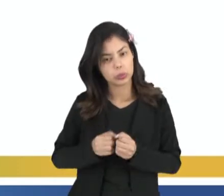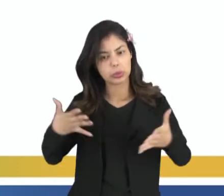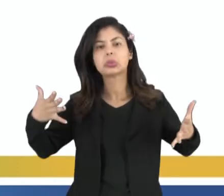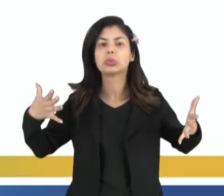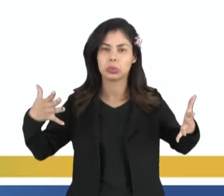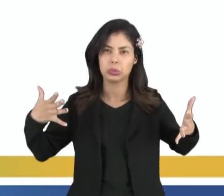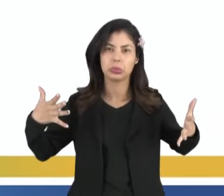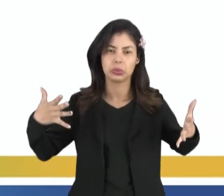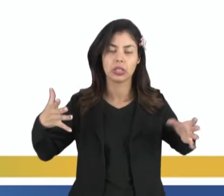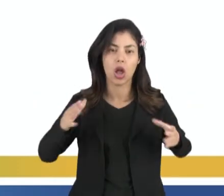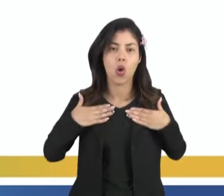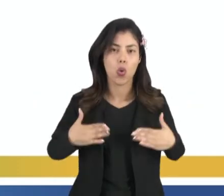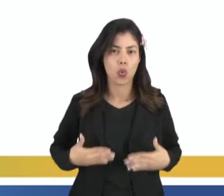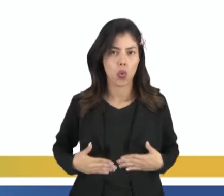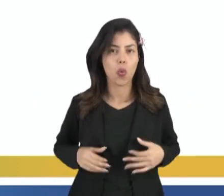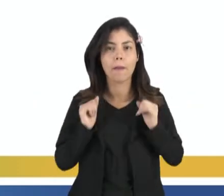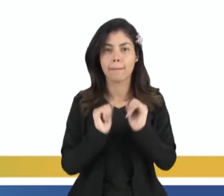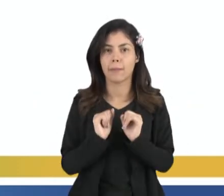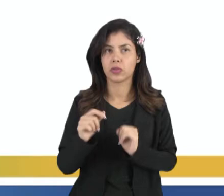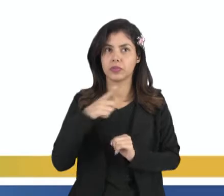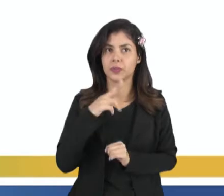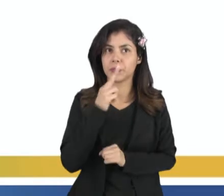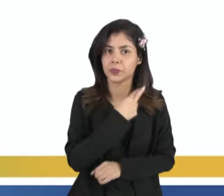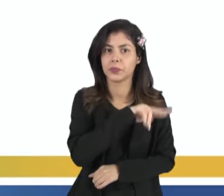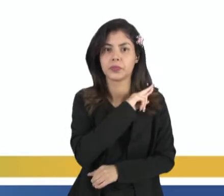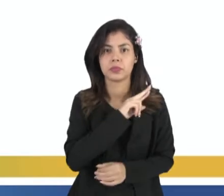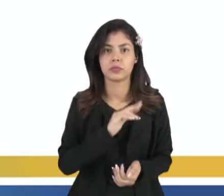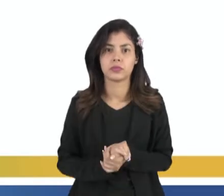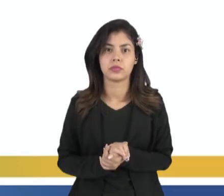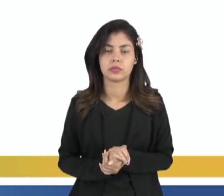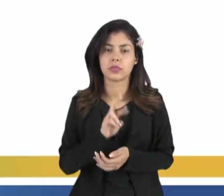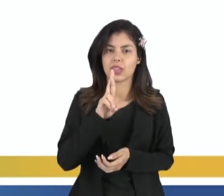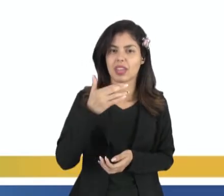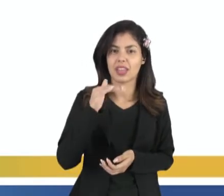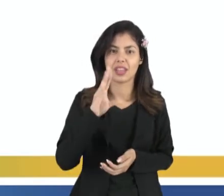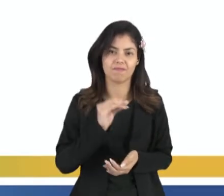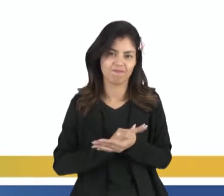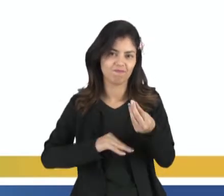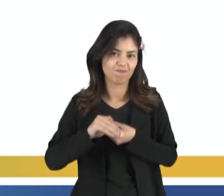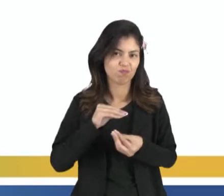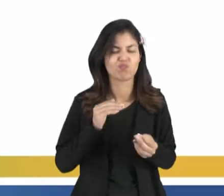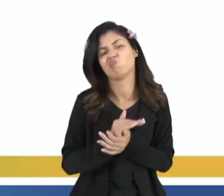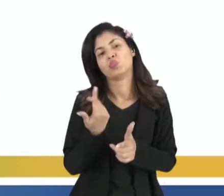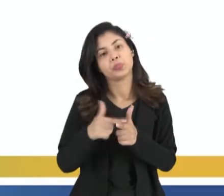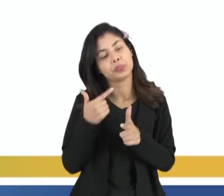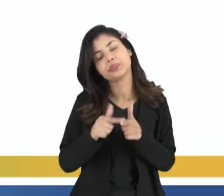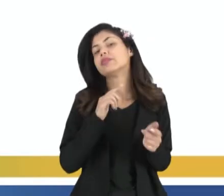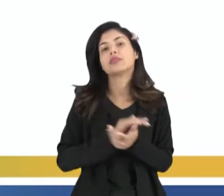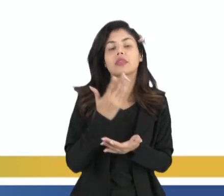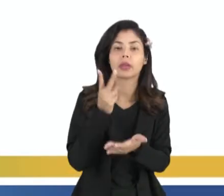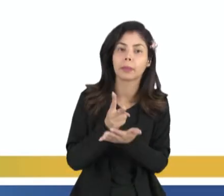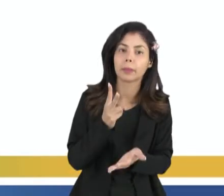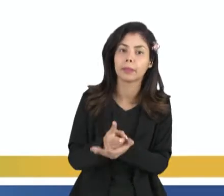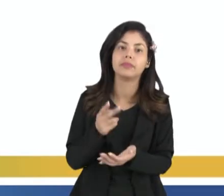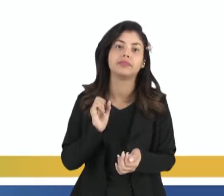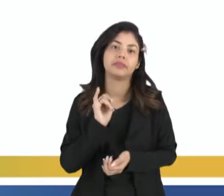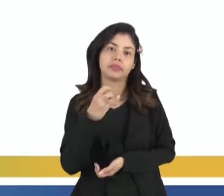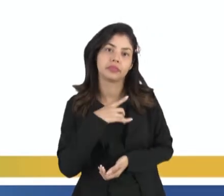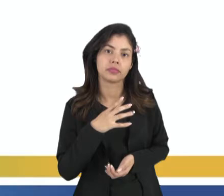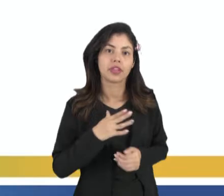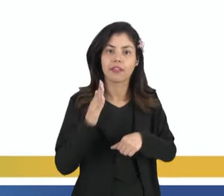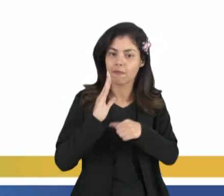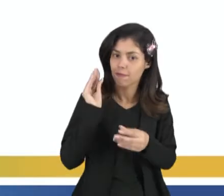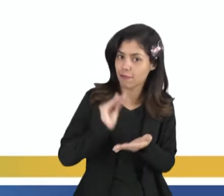muito grande, o nosso corpo pode ter como resposta alguma reação, algum problema. Da mesma forma, se a gente